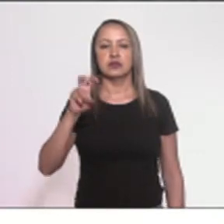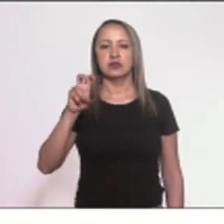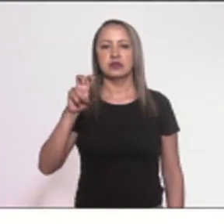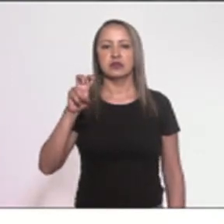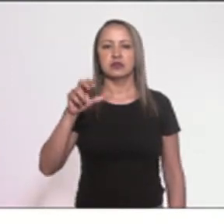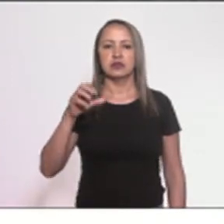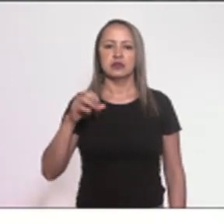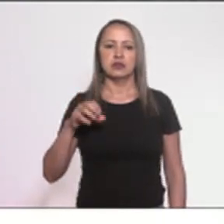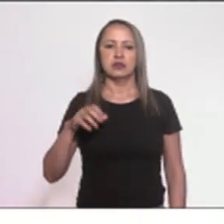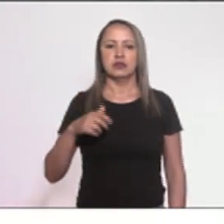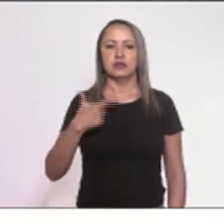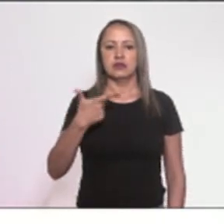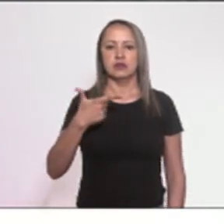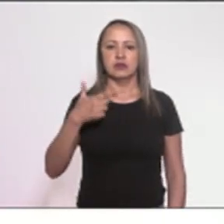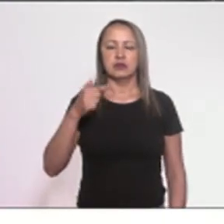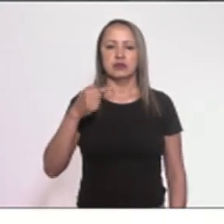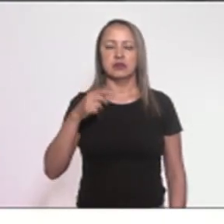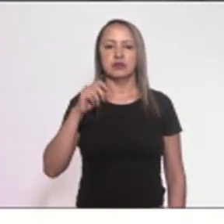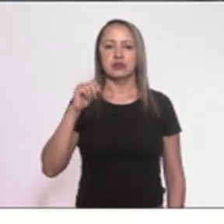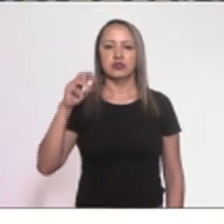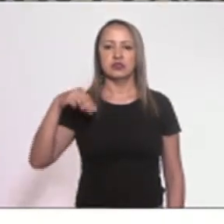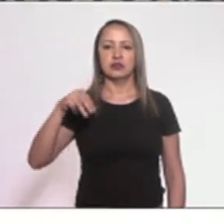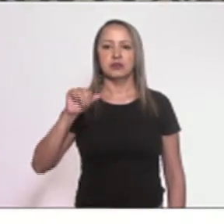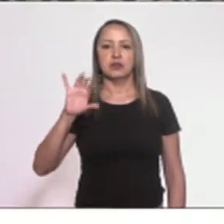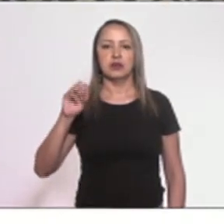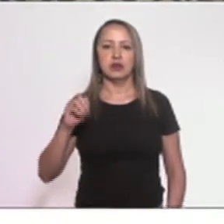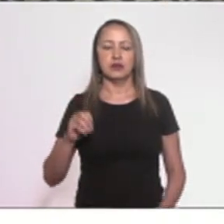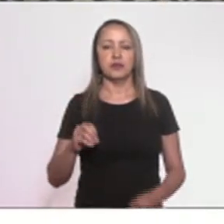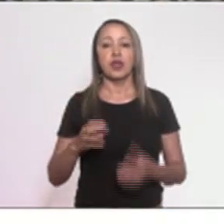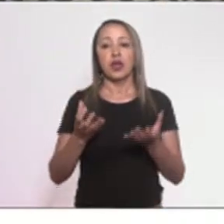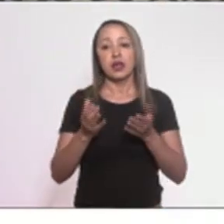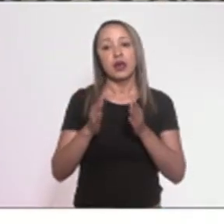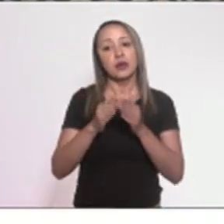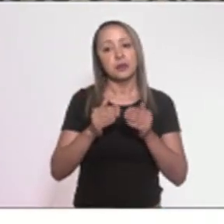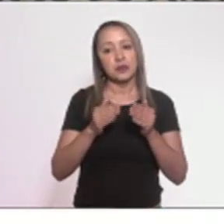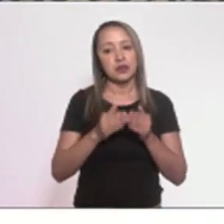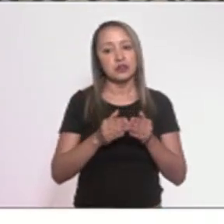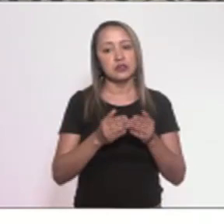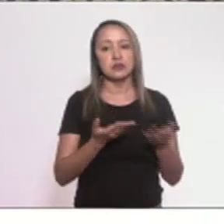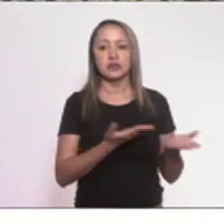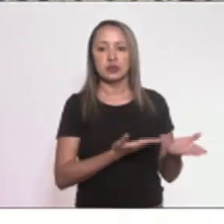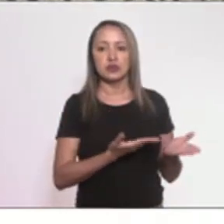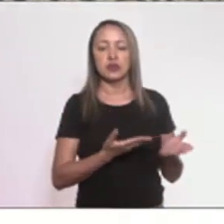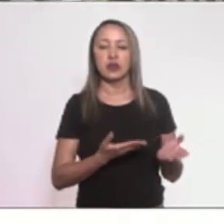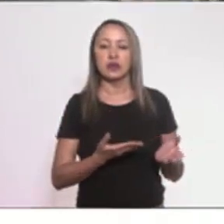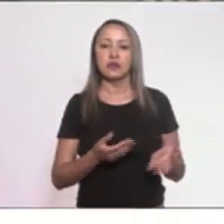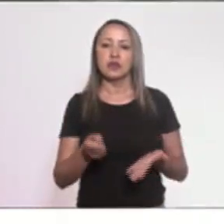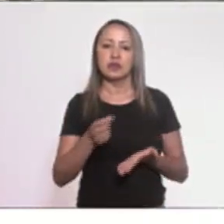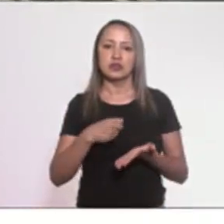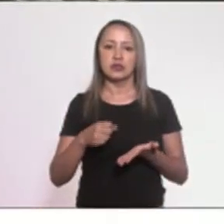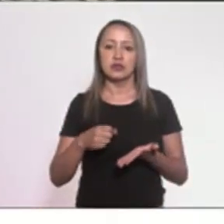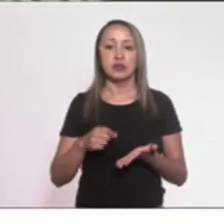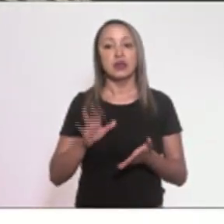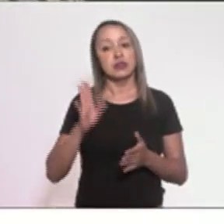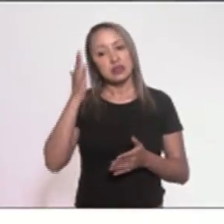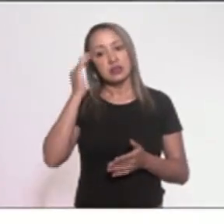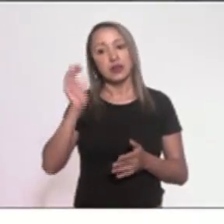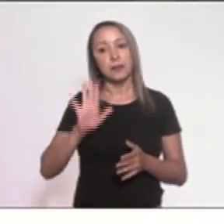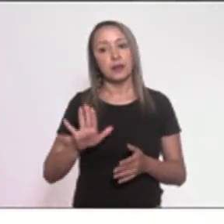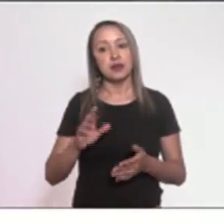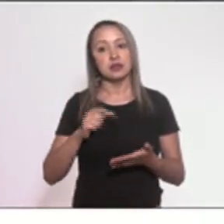7.538/2000, 27 de março de 2017. Eu queria pedir a Vossa Excelência, eu fiz por escrito exatamente. Eu sei, mas aqui nesse caso,